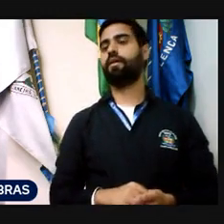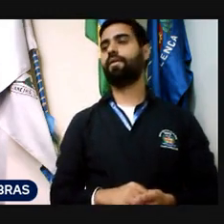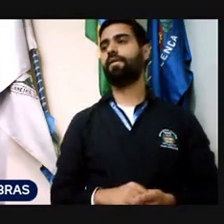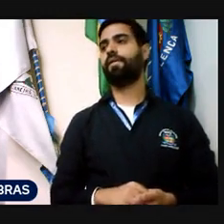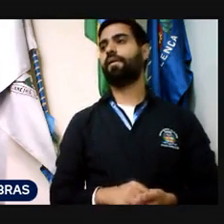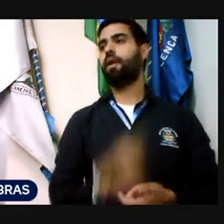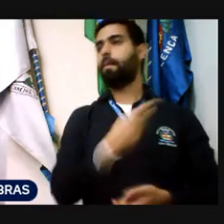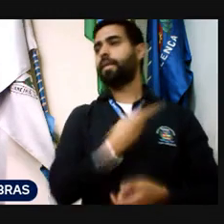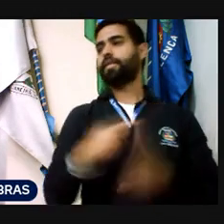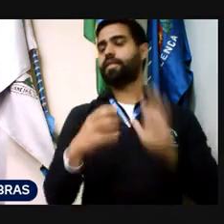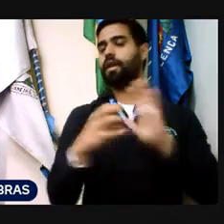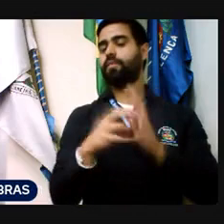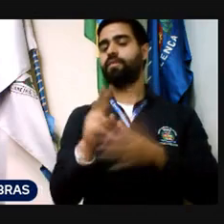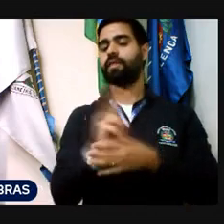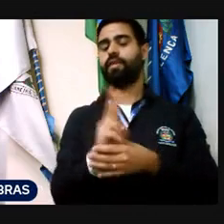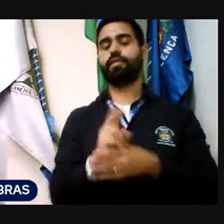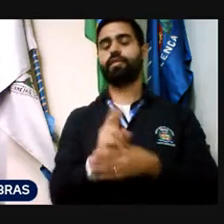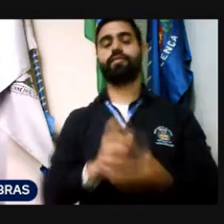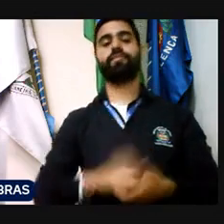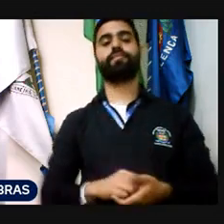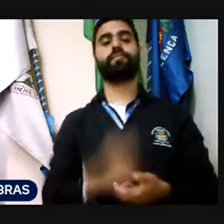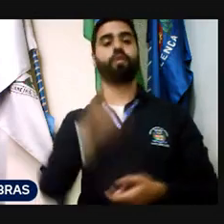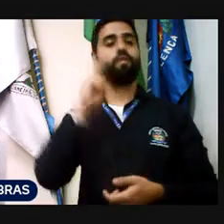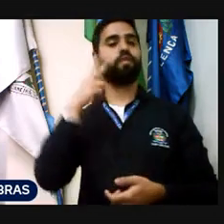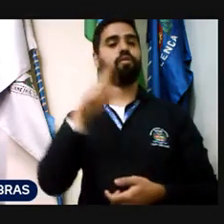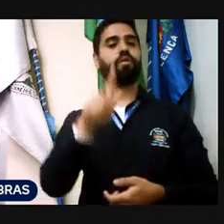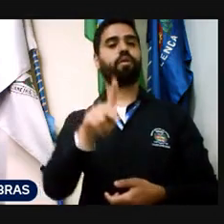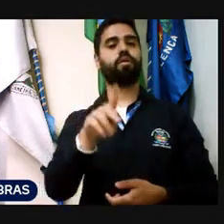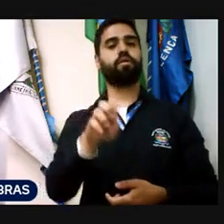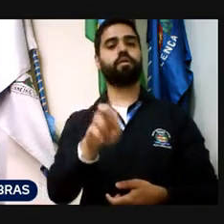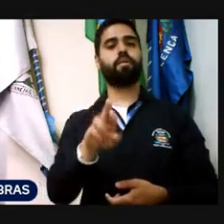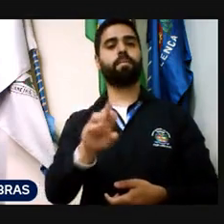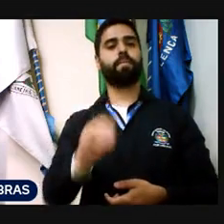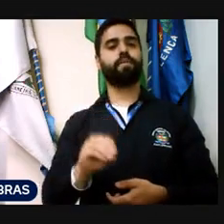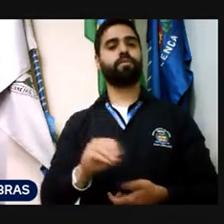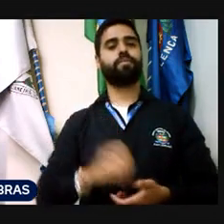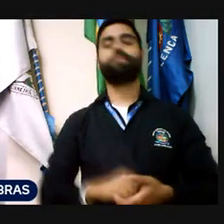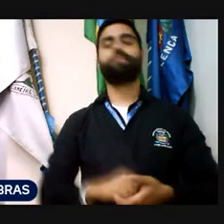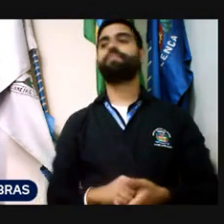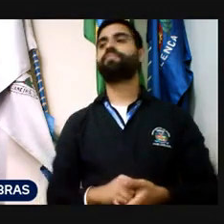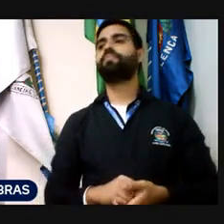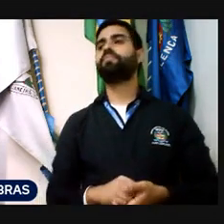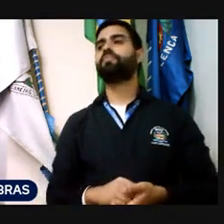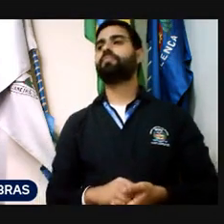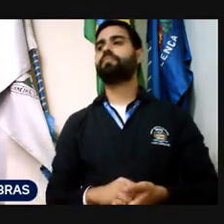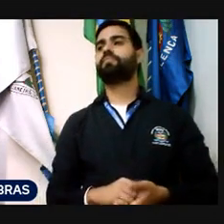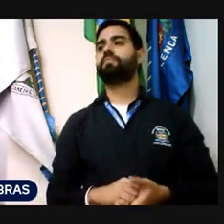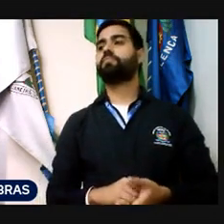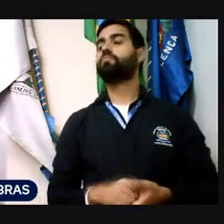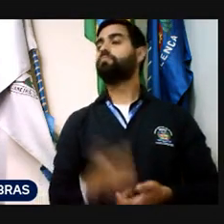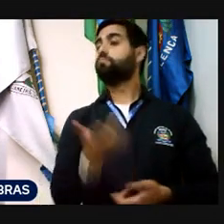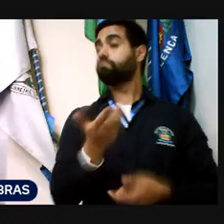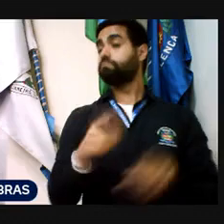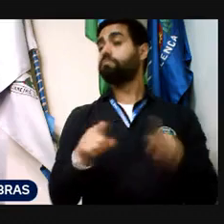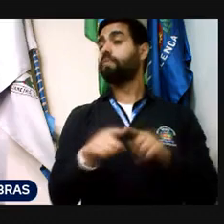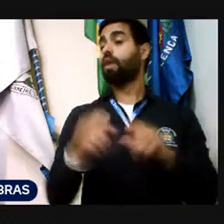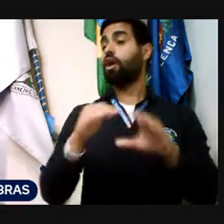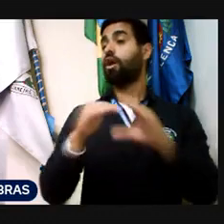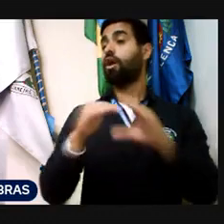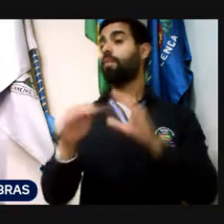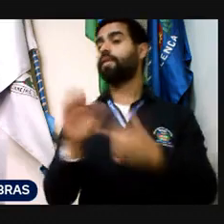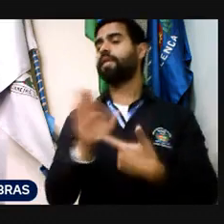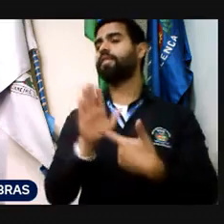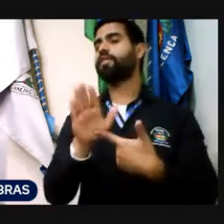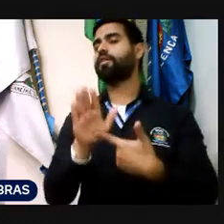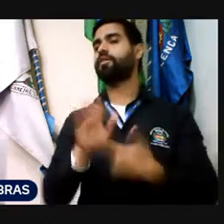Valença, vereador José Reinaldo, o vereador Pedro Graça, nos atribuições legais na forma edimental, requer a Vossa Excelência o encaminhamento da